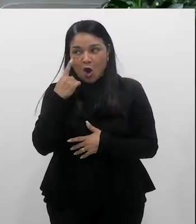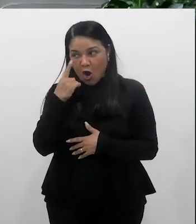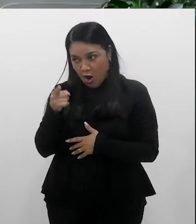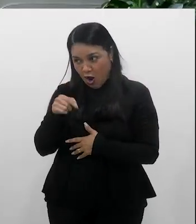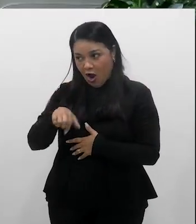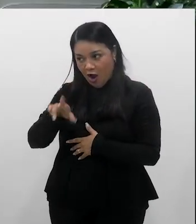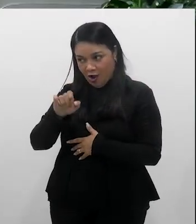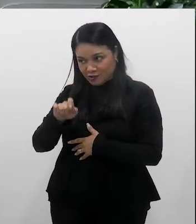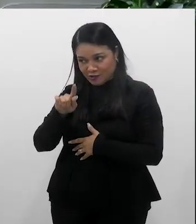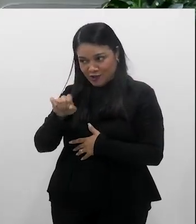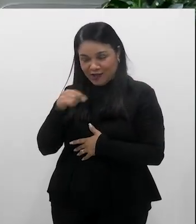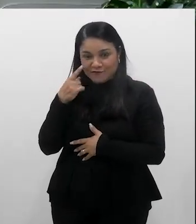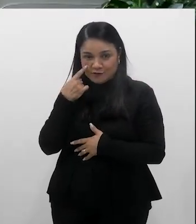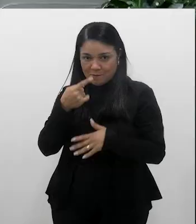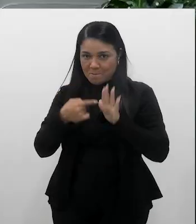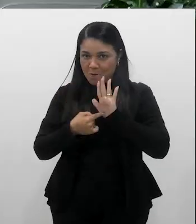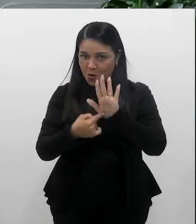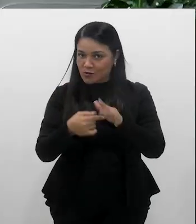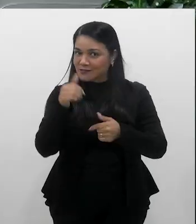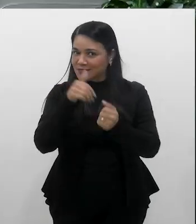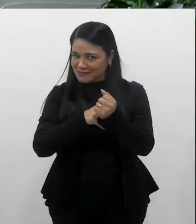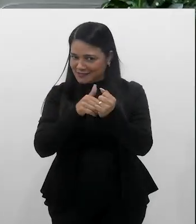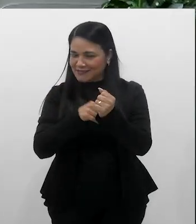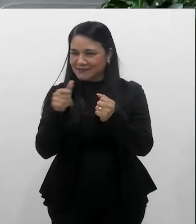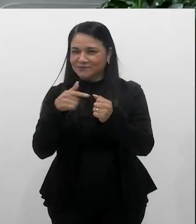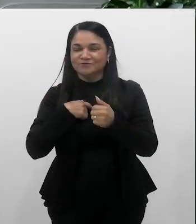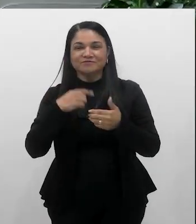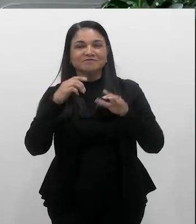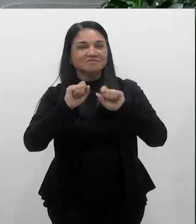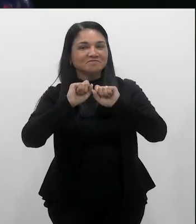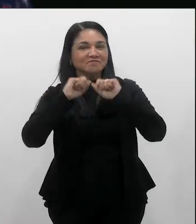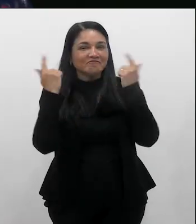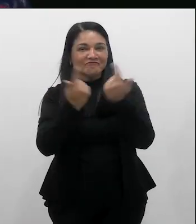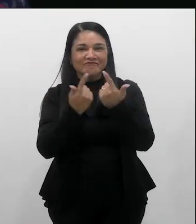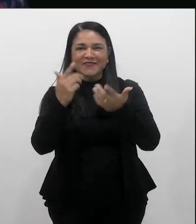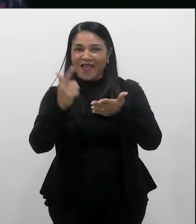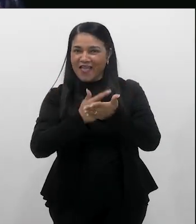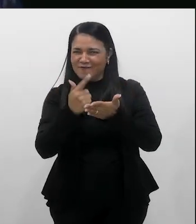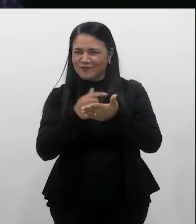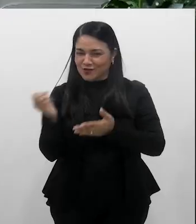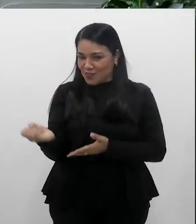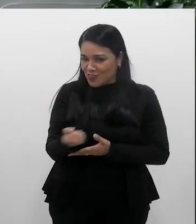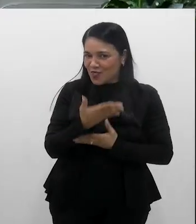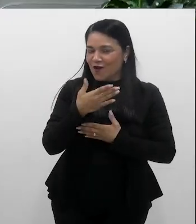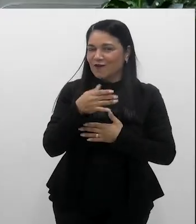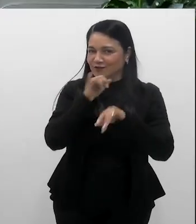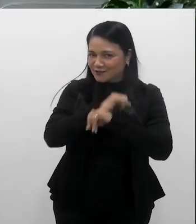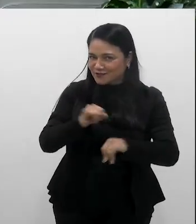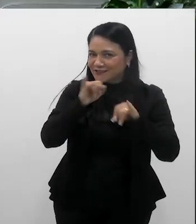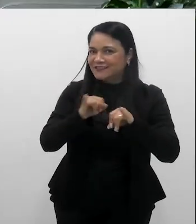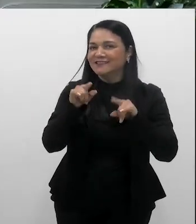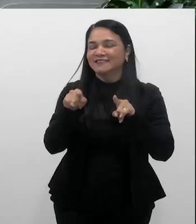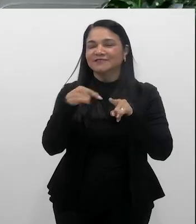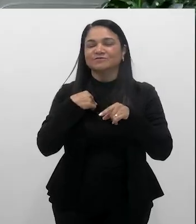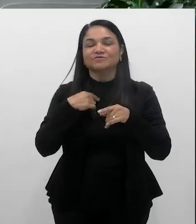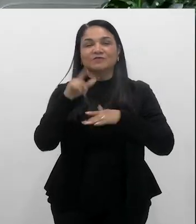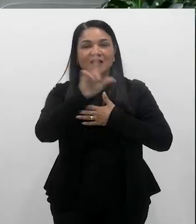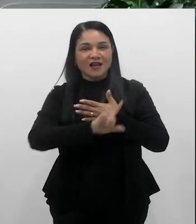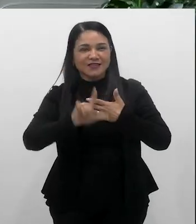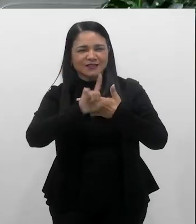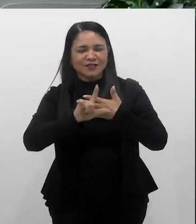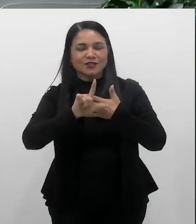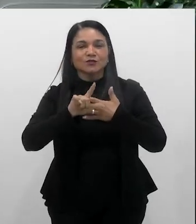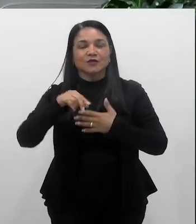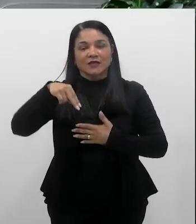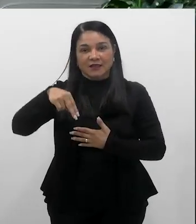literatura... Rogéria, você está revelando. Estou revelando segredos. A Lerge Revista trazendo novidades. Sim. Inclusive, a literatura negra,